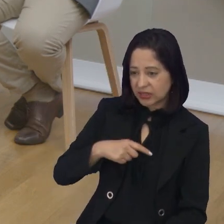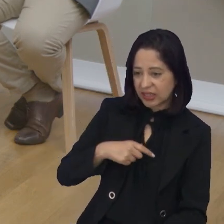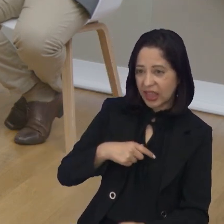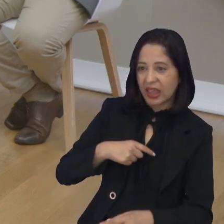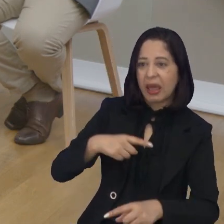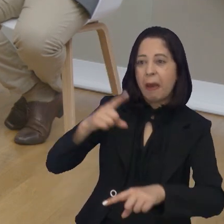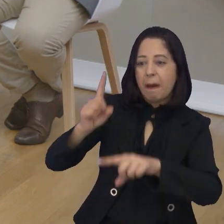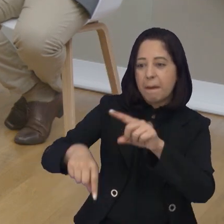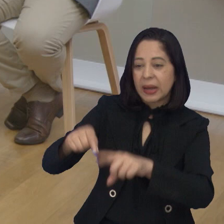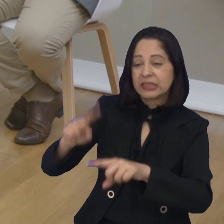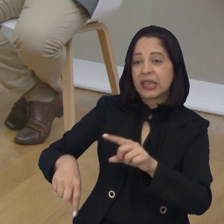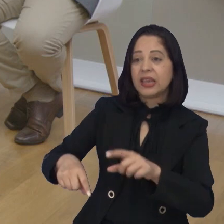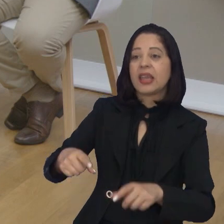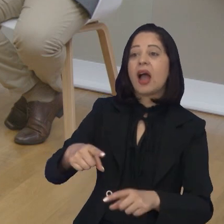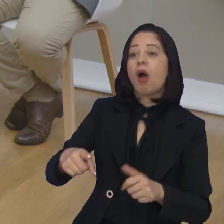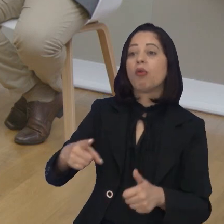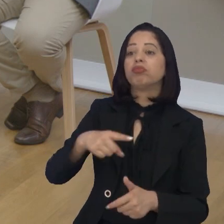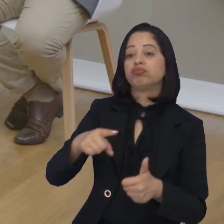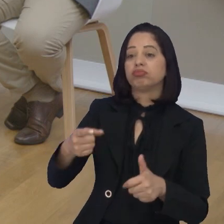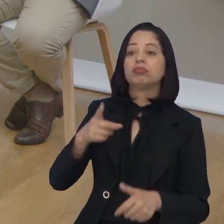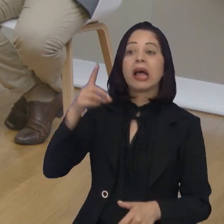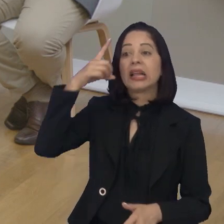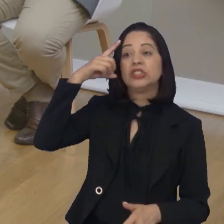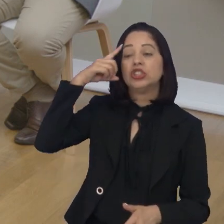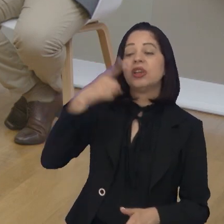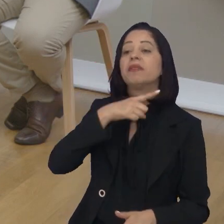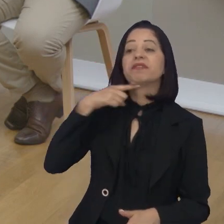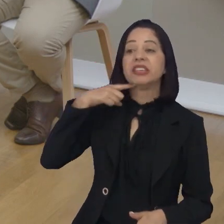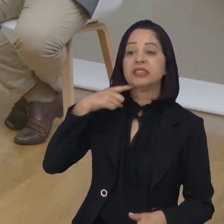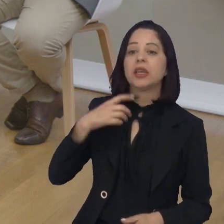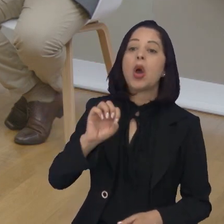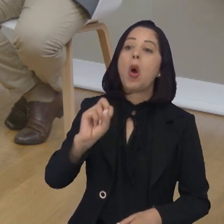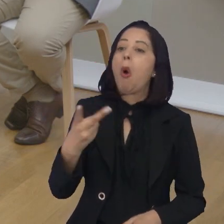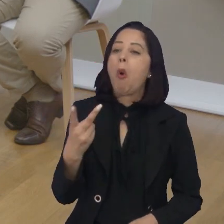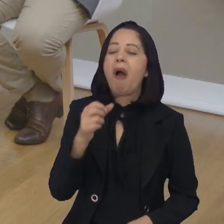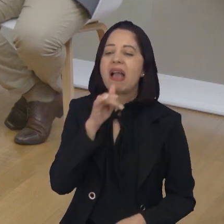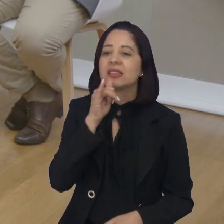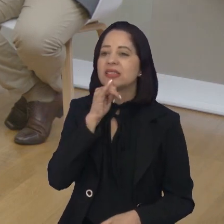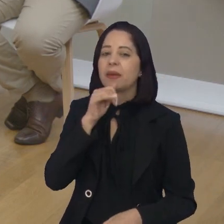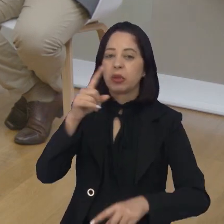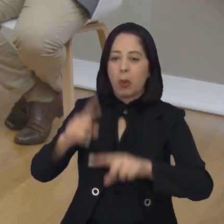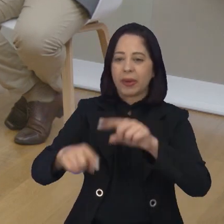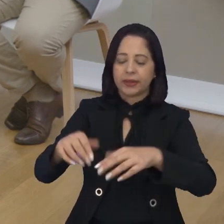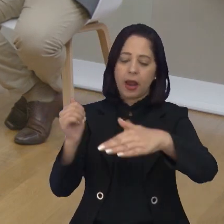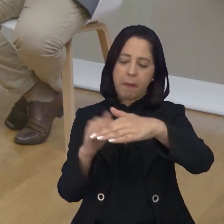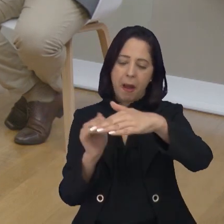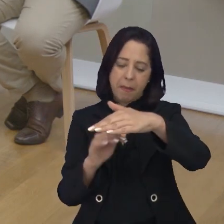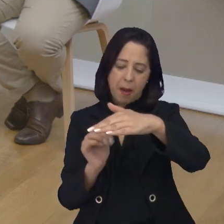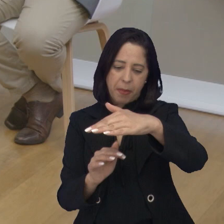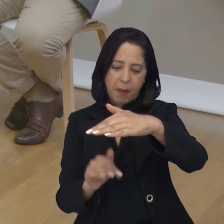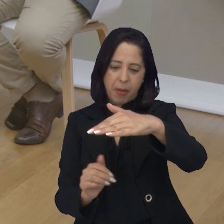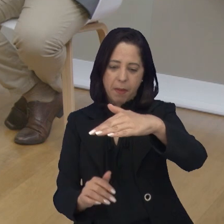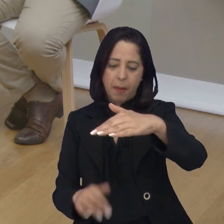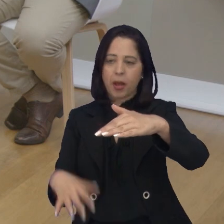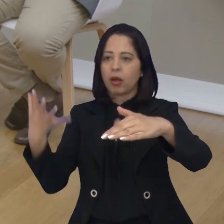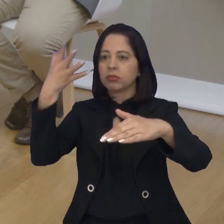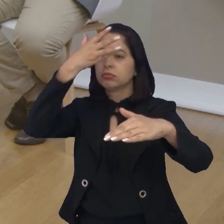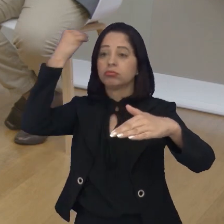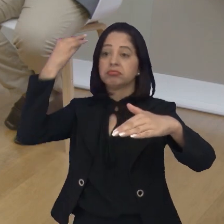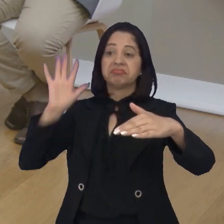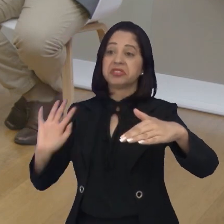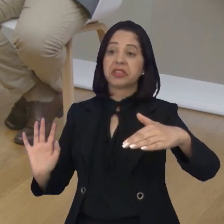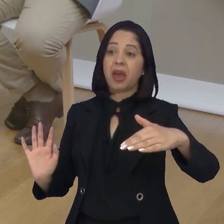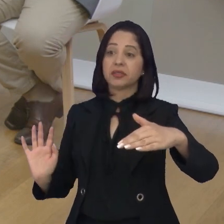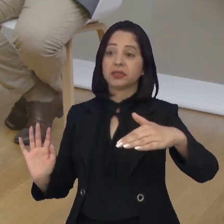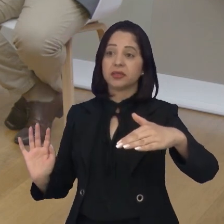eles não estão atentos. Ou produtos guardados por muito tempo também, às vezes até já Esquece, estragados. compra um outro. Isso, e deixa. Então,